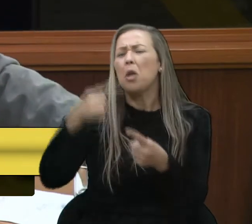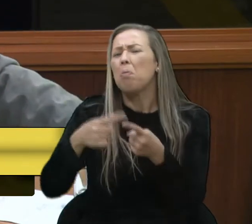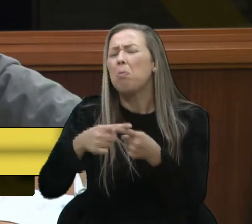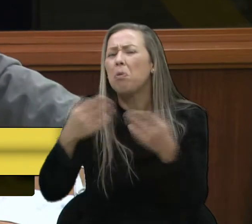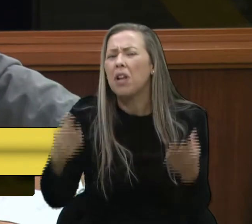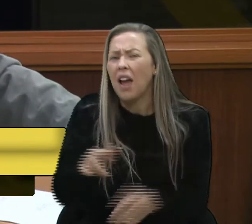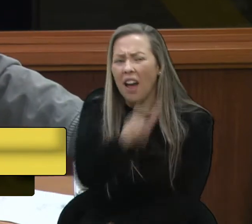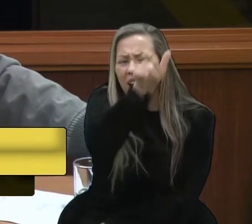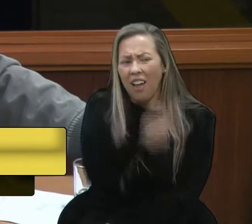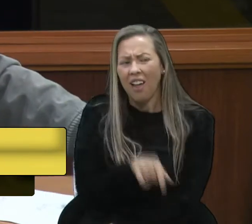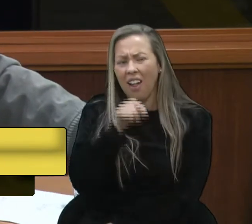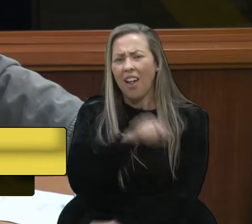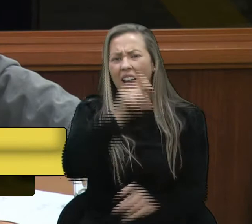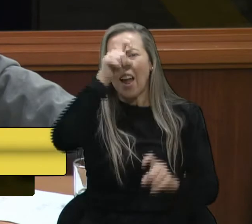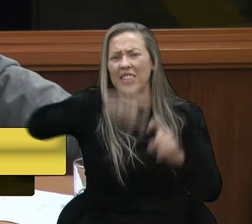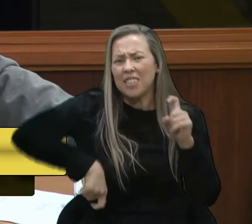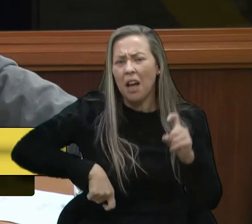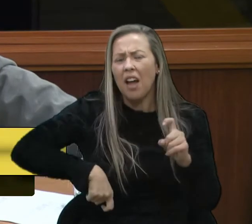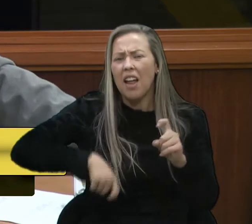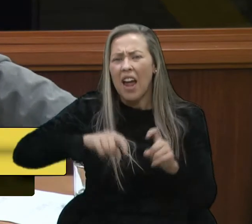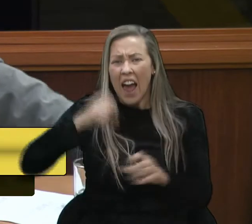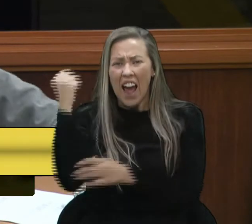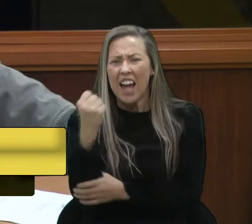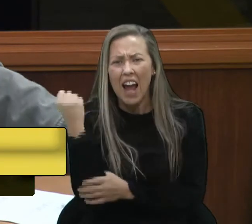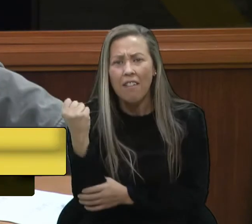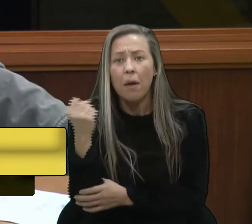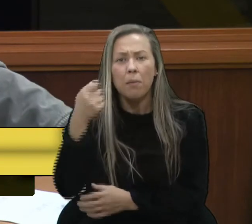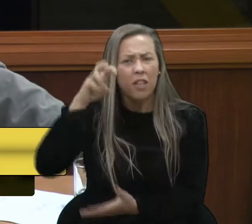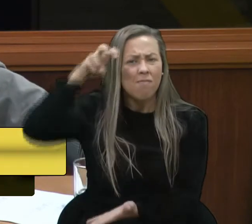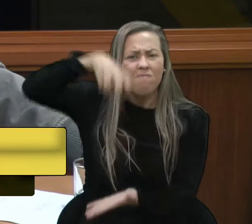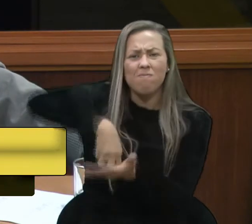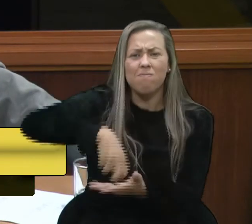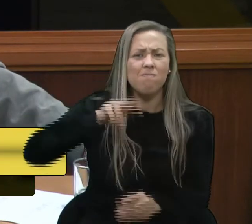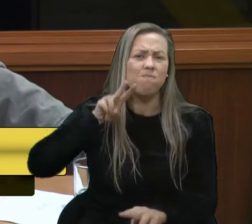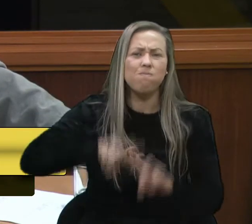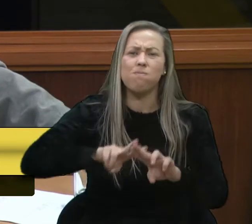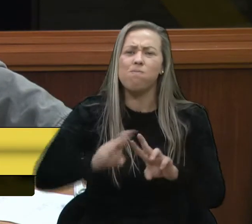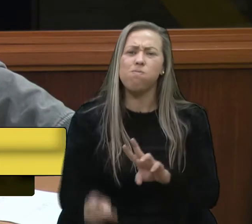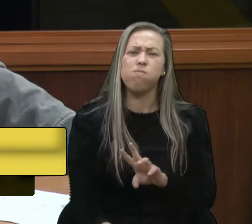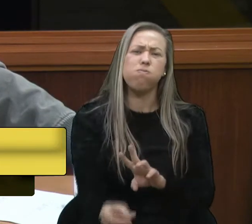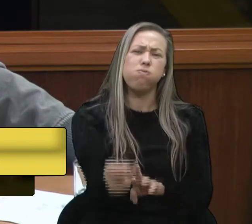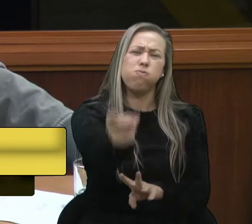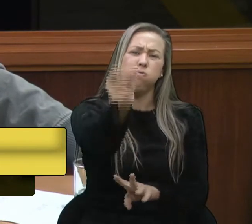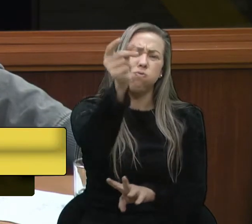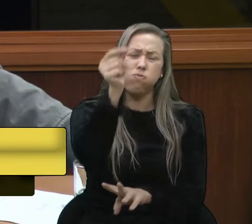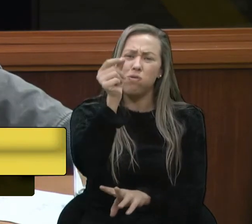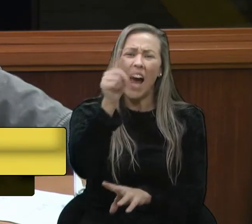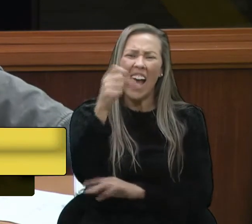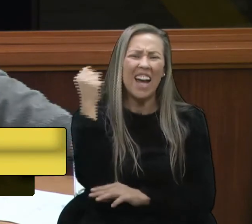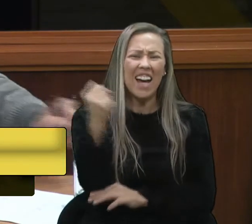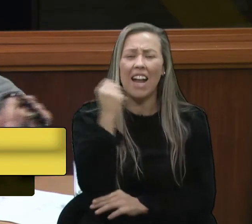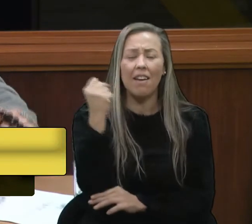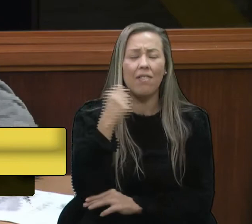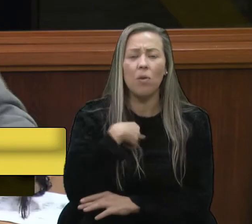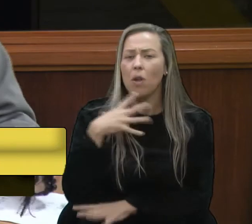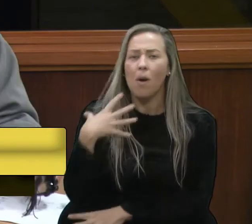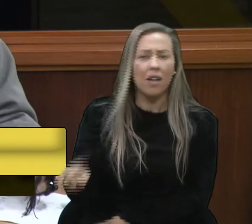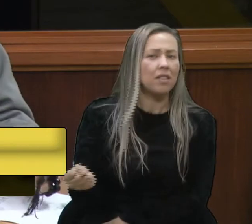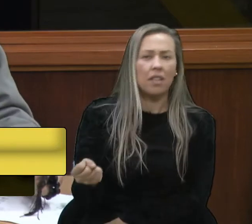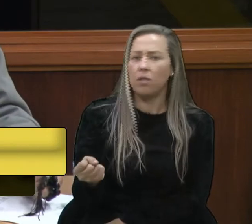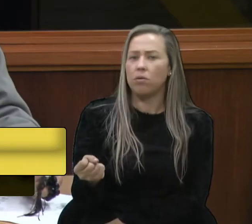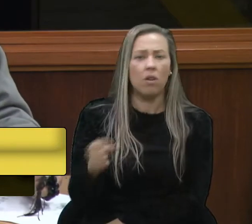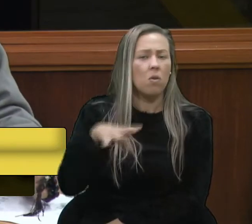a penalidade não é severa? Isso aí tem que ser pena perpétua para esse tipo de pessoa. Né? Isso aí eu não admito esse tipo